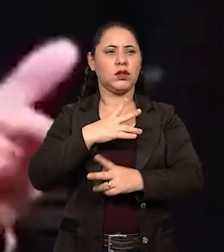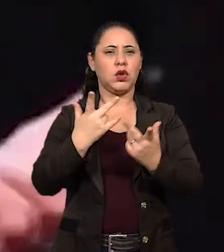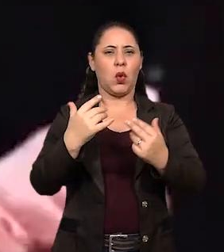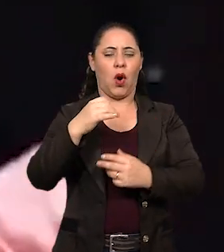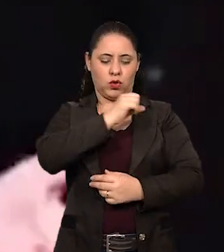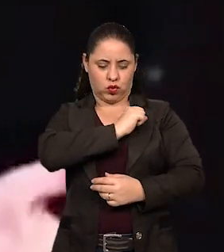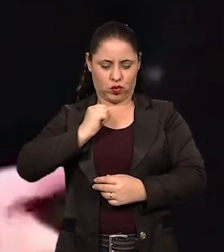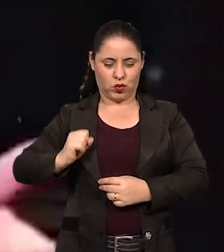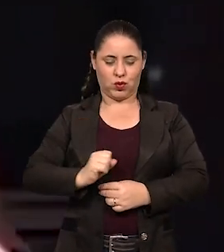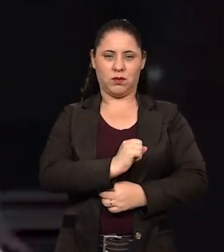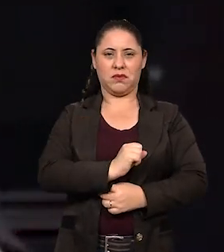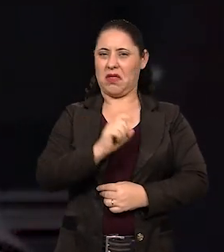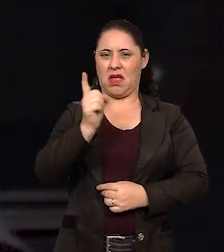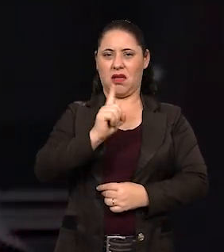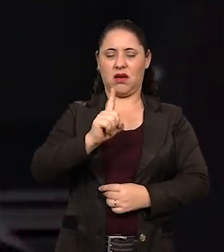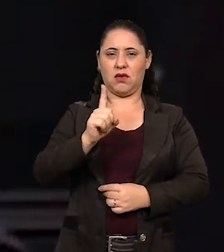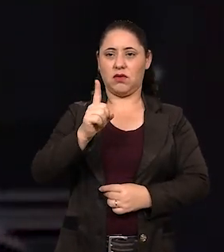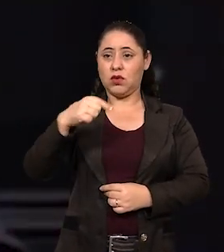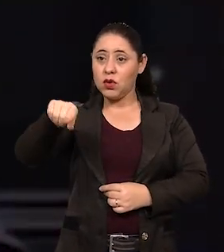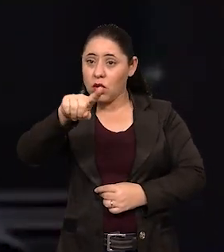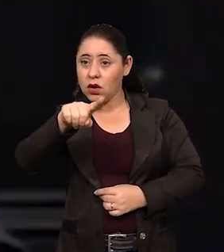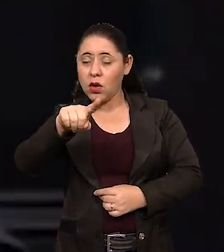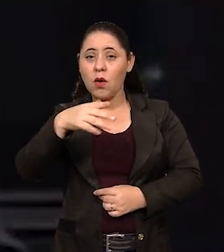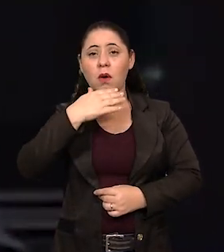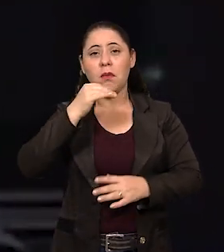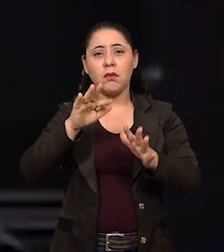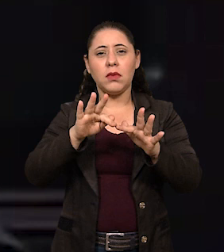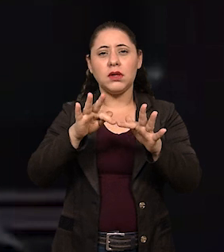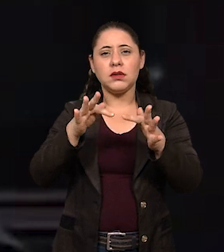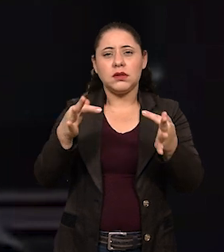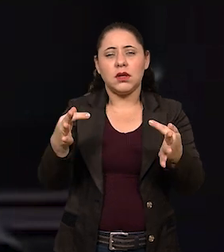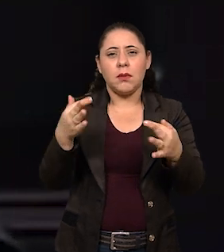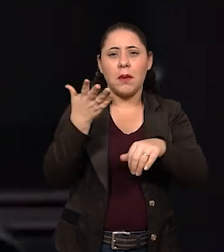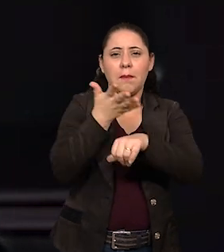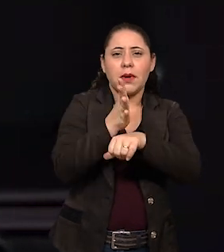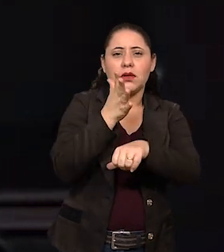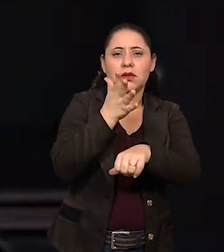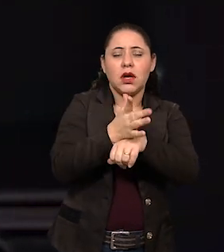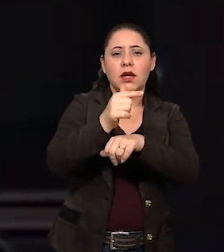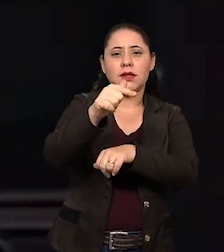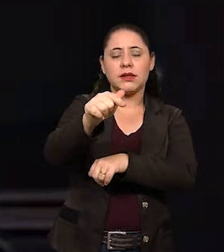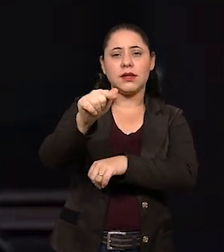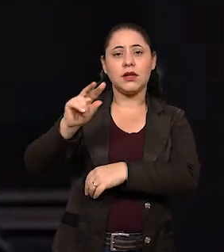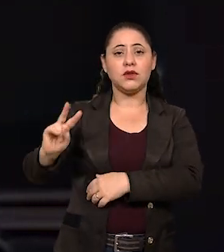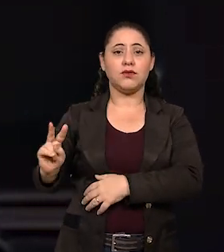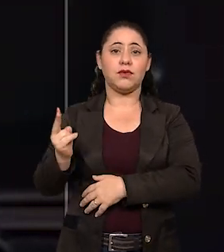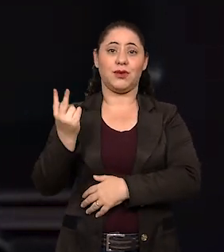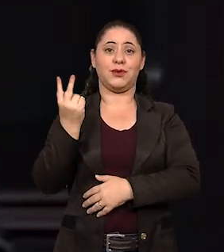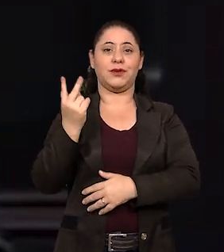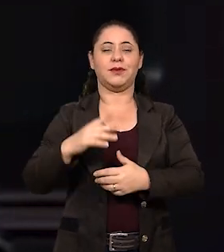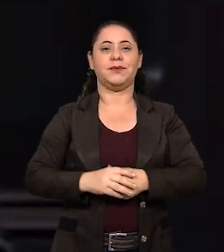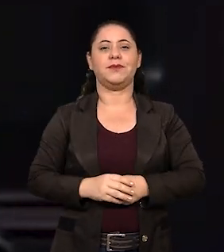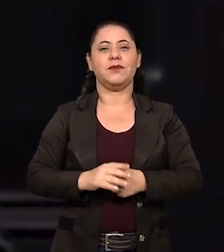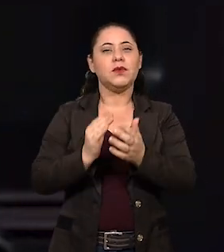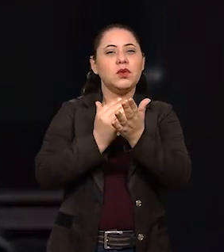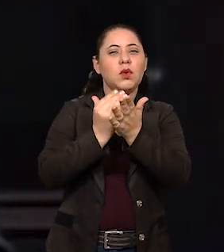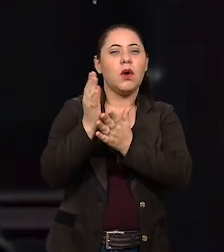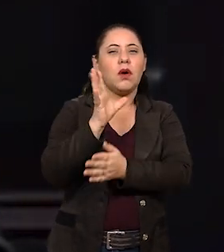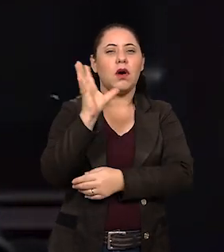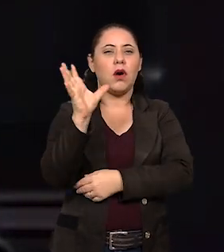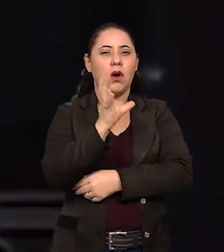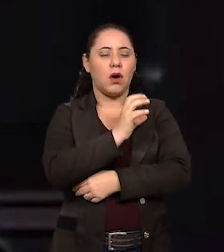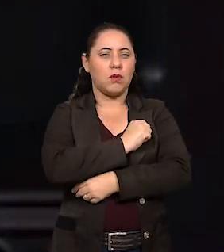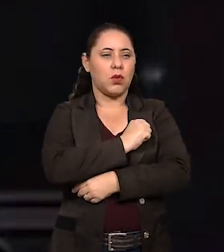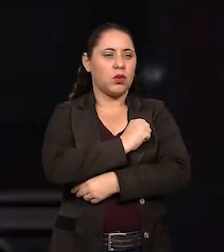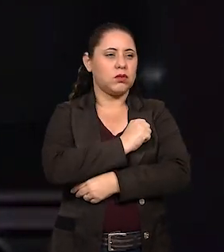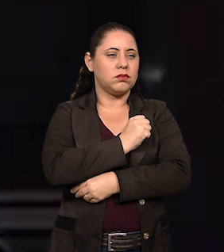super-heróis, super-homens. Não, queremos vocês homens simples, pondo em prática essas 7 virtudes extraordinárias, começando com o